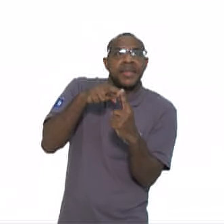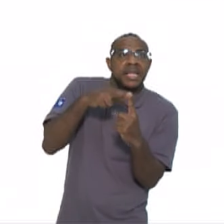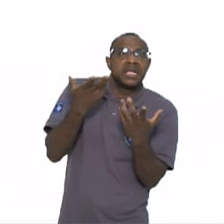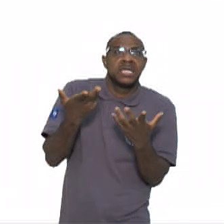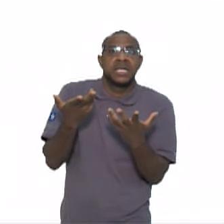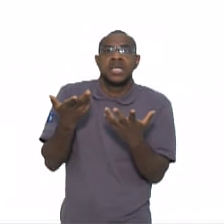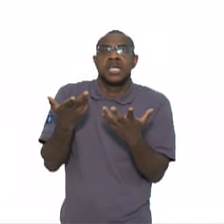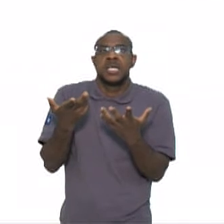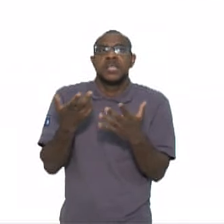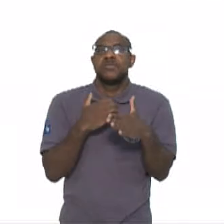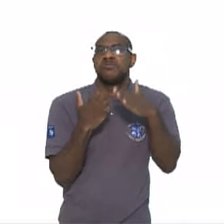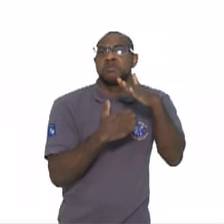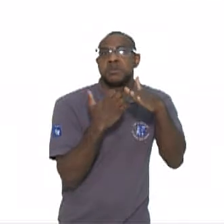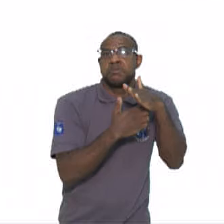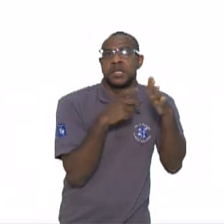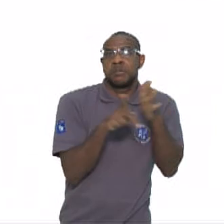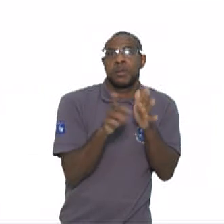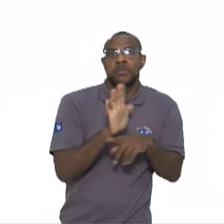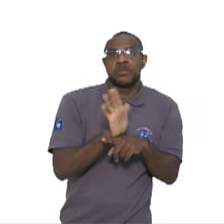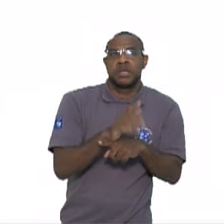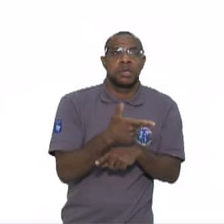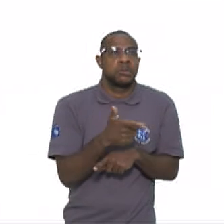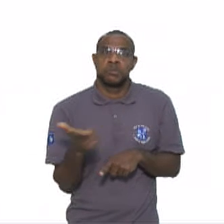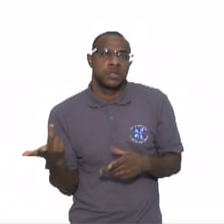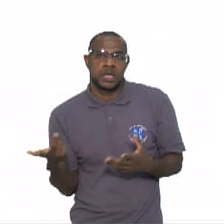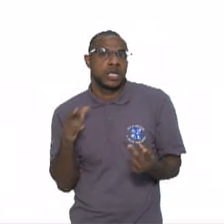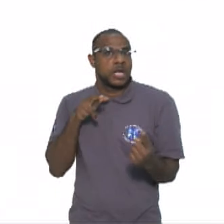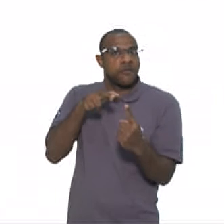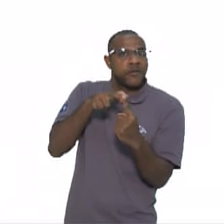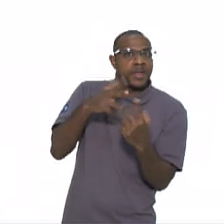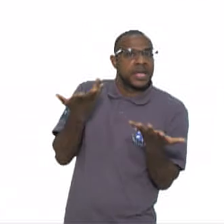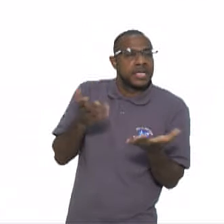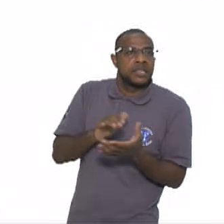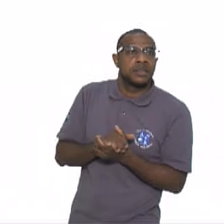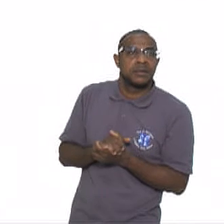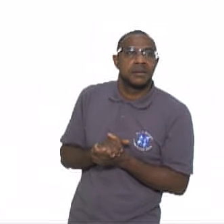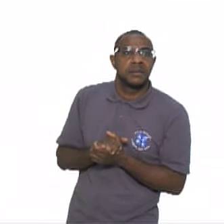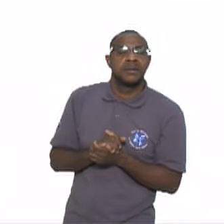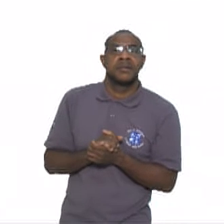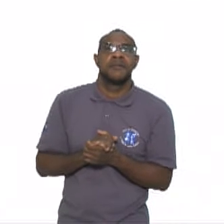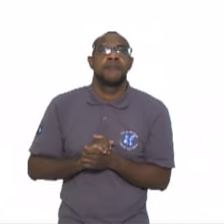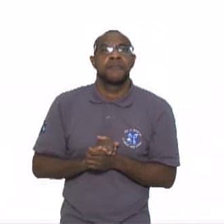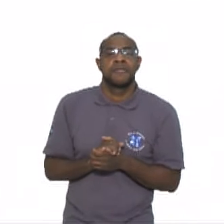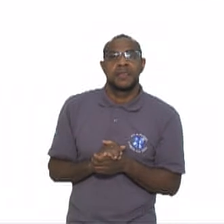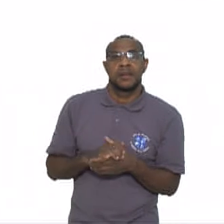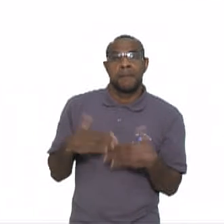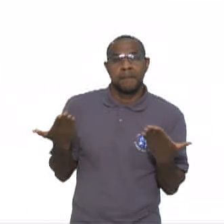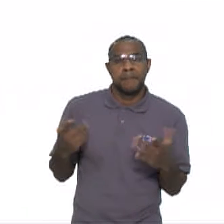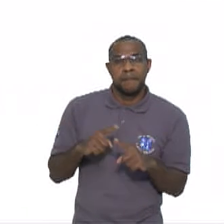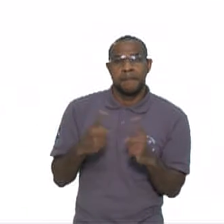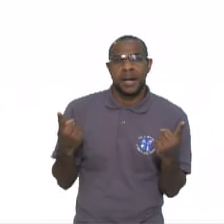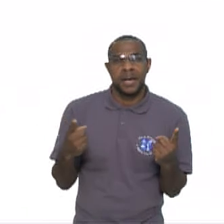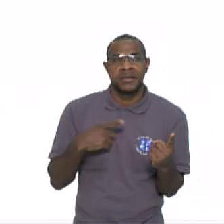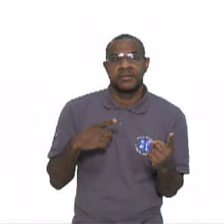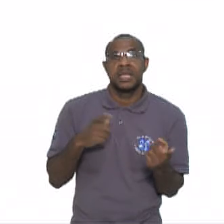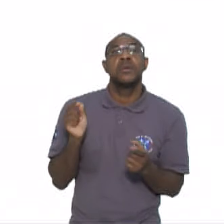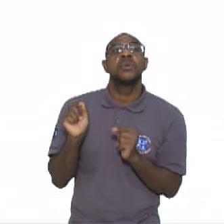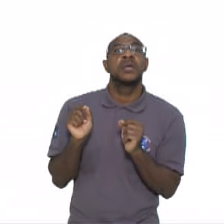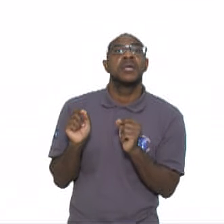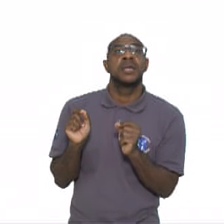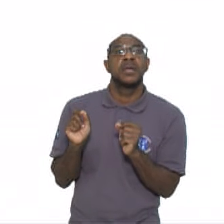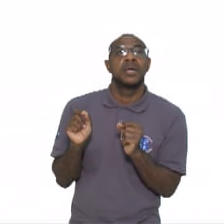estúdios, pelo que eu estou vendo ali, né? Não tem essa informação tão completa, mas ele tem esse